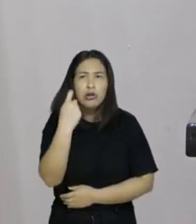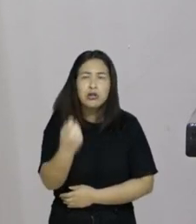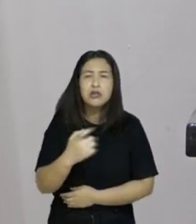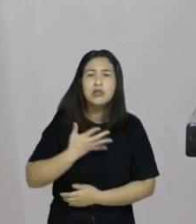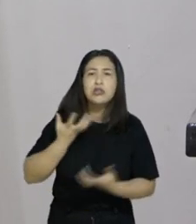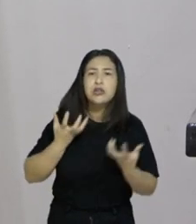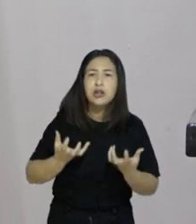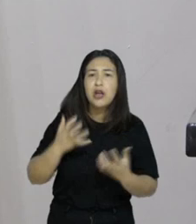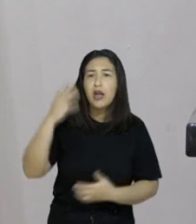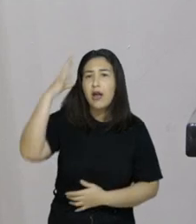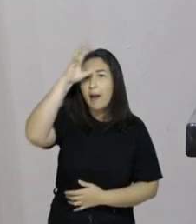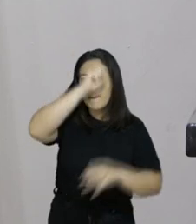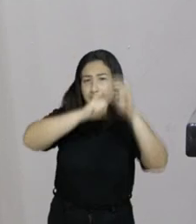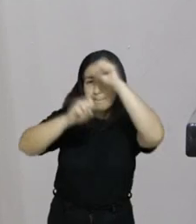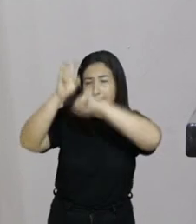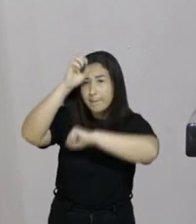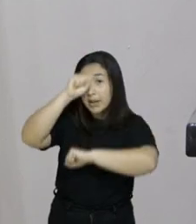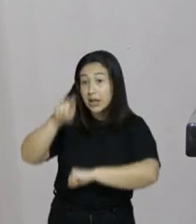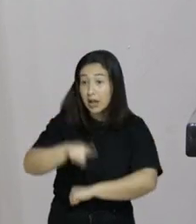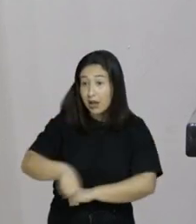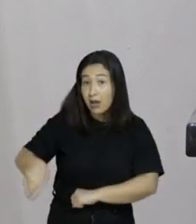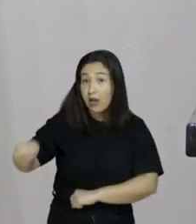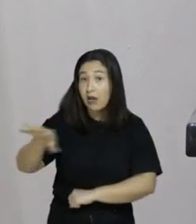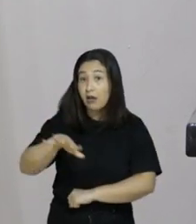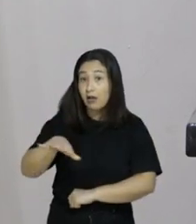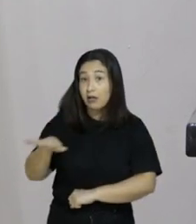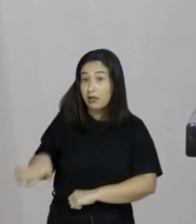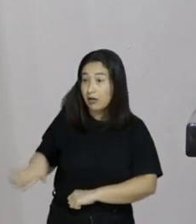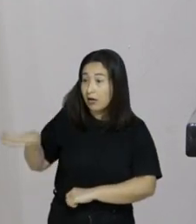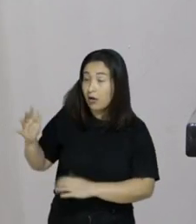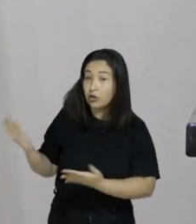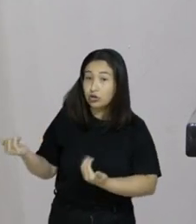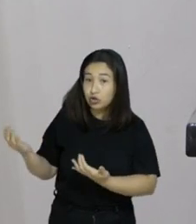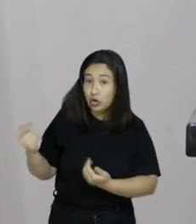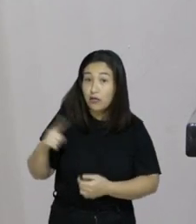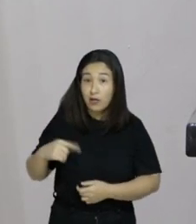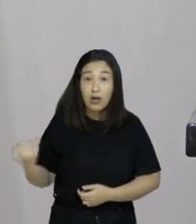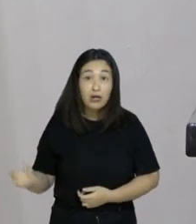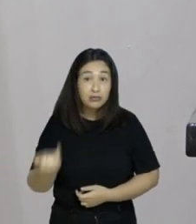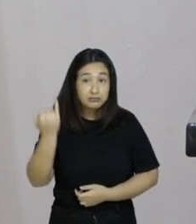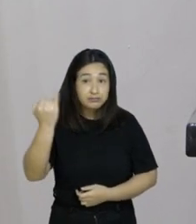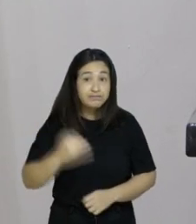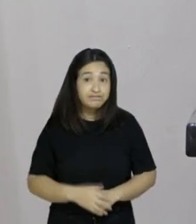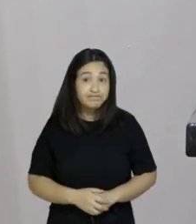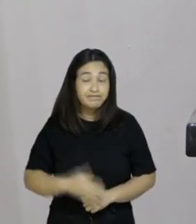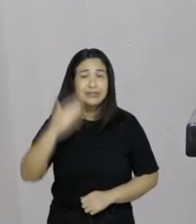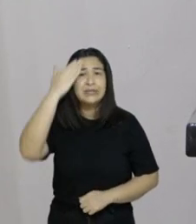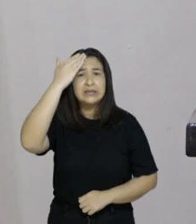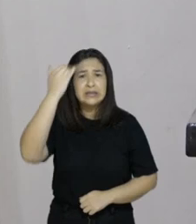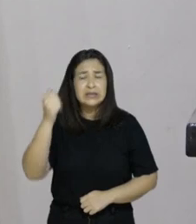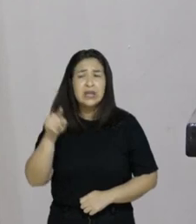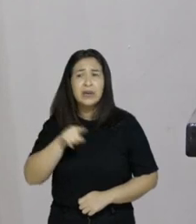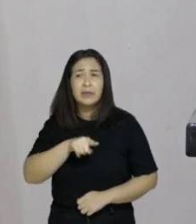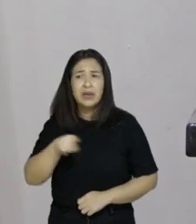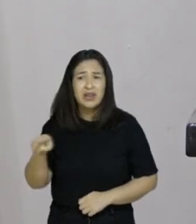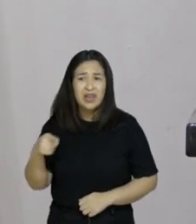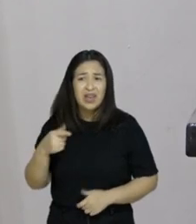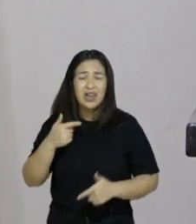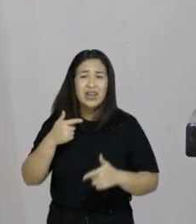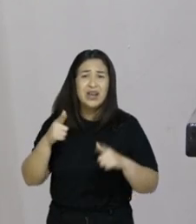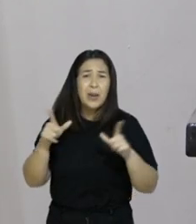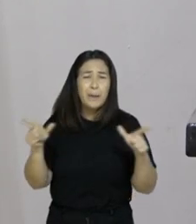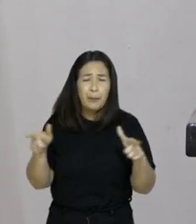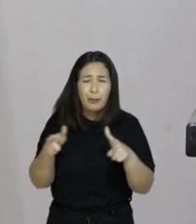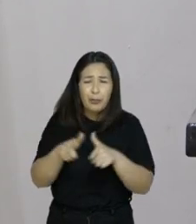crianças e adolescentes também é fundamental. Sabemos que o déficit de profissionais de tecnologia é